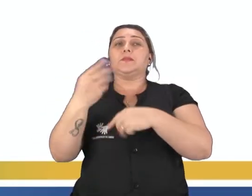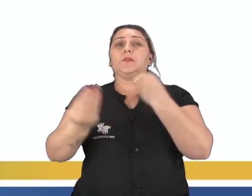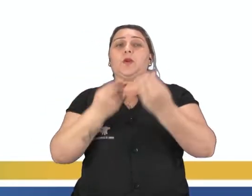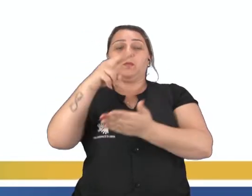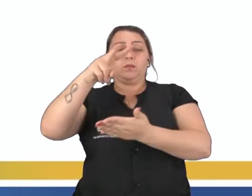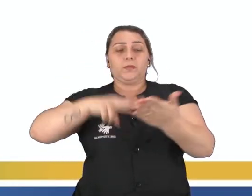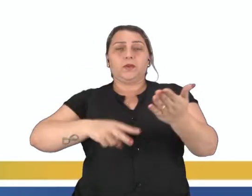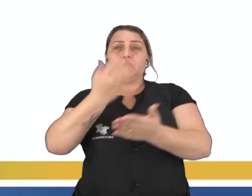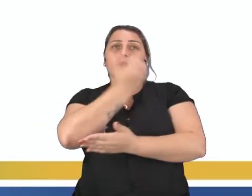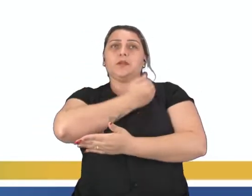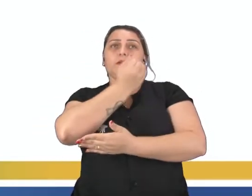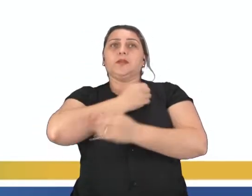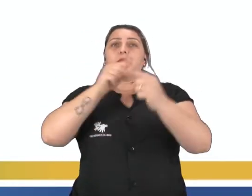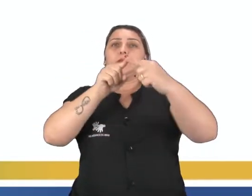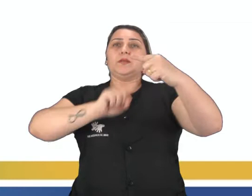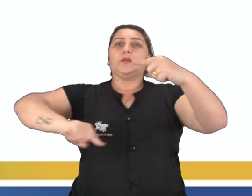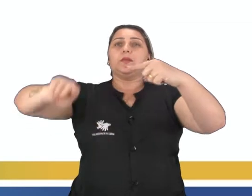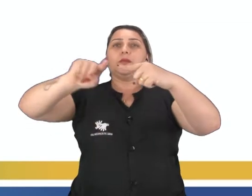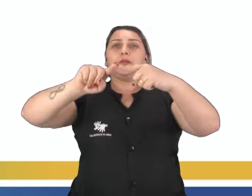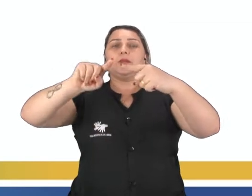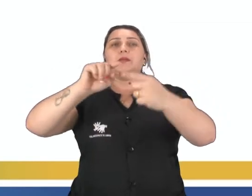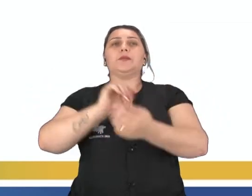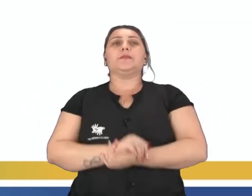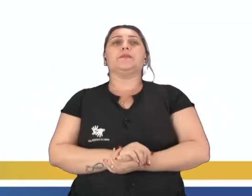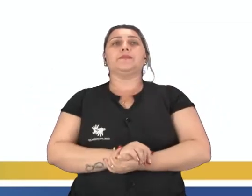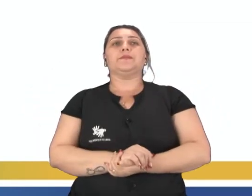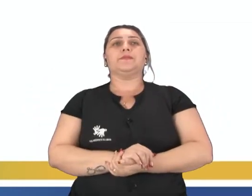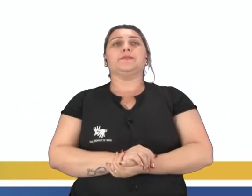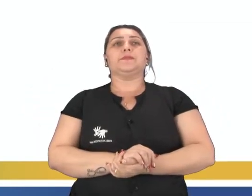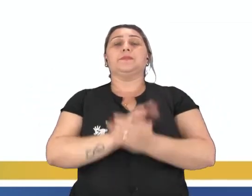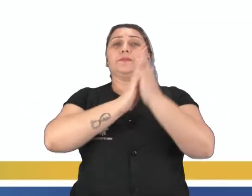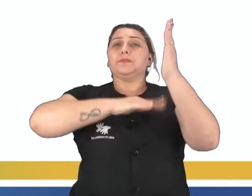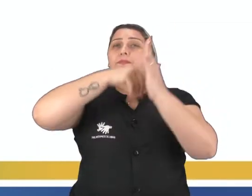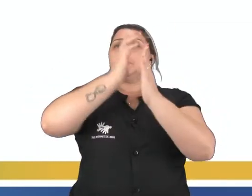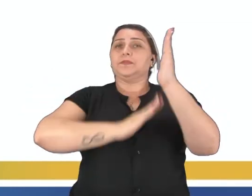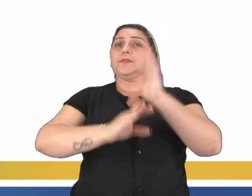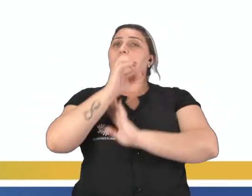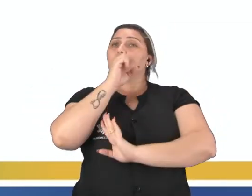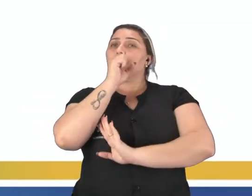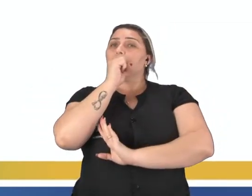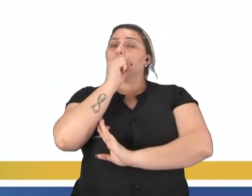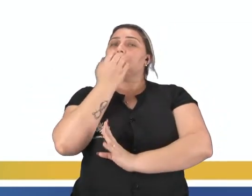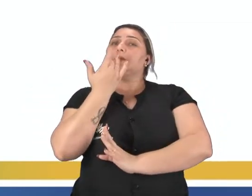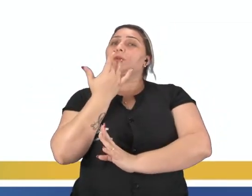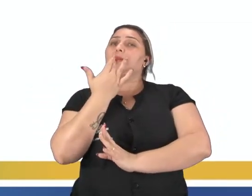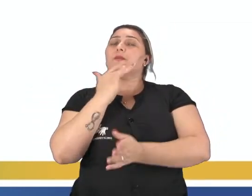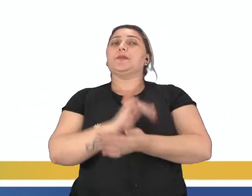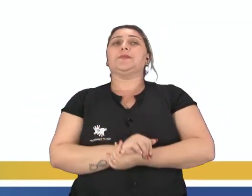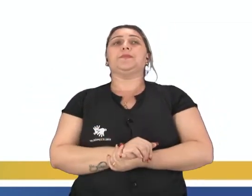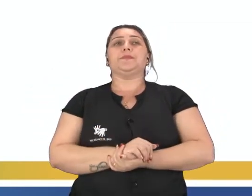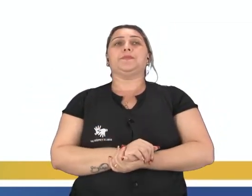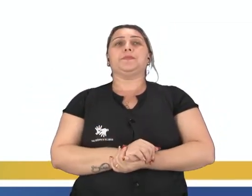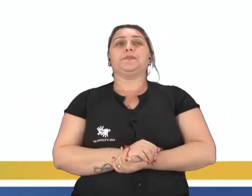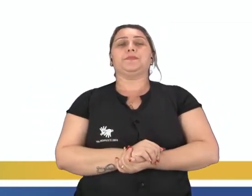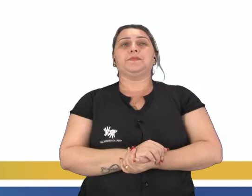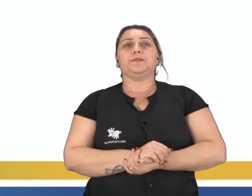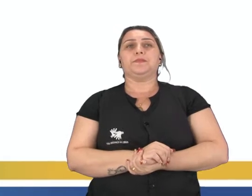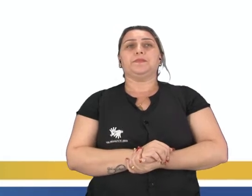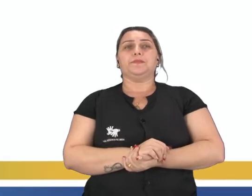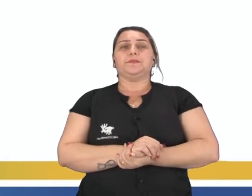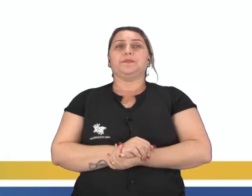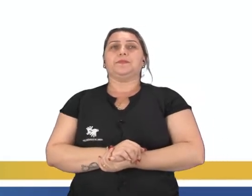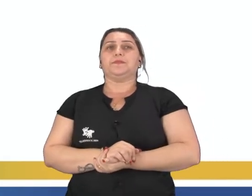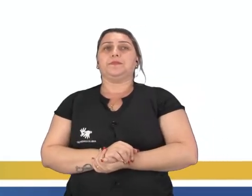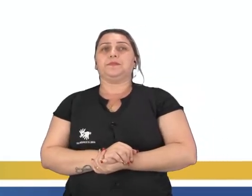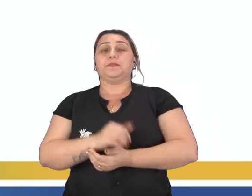números. Então, esse círculo, eu tenho que considerar a parte pintada de laranja. Bom, esse círculo ele